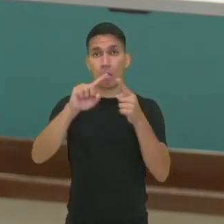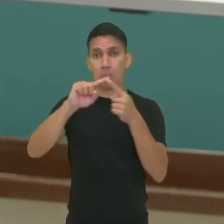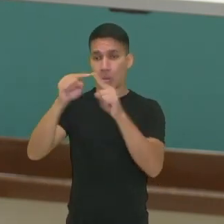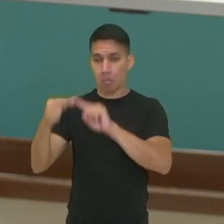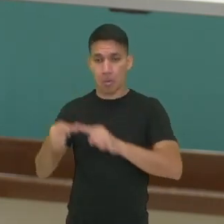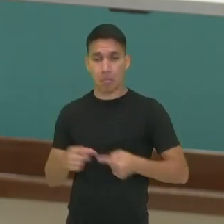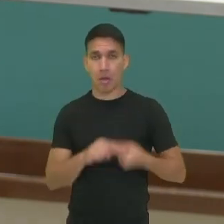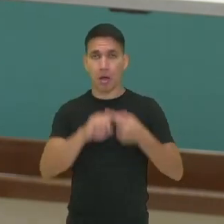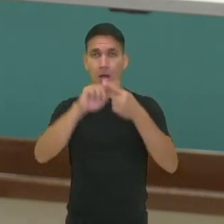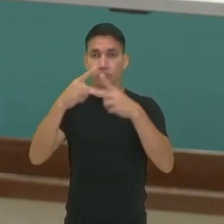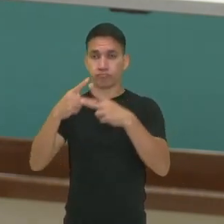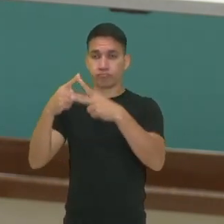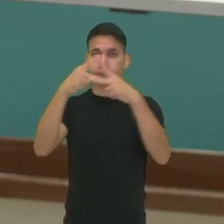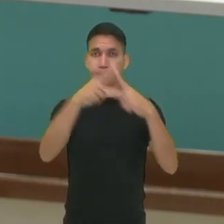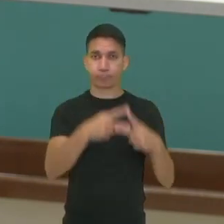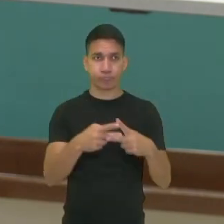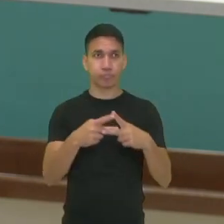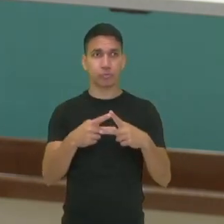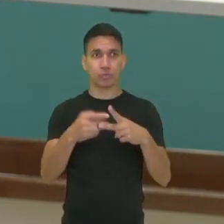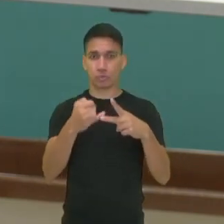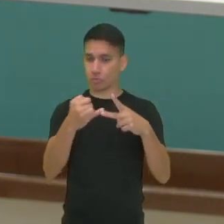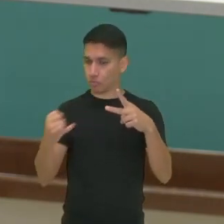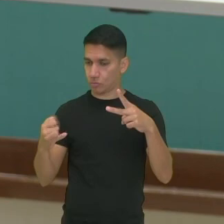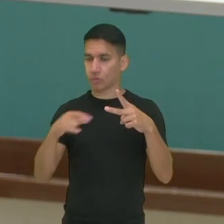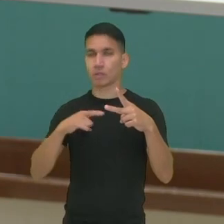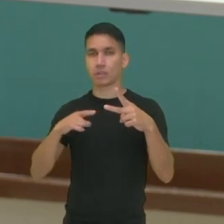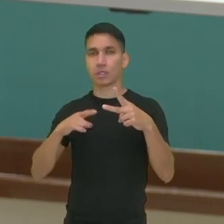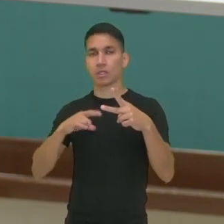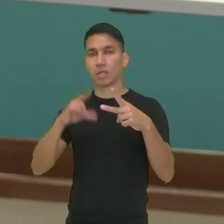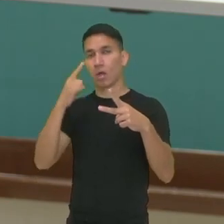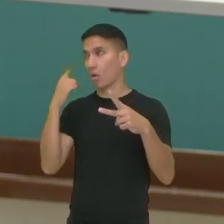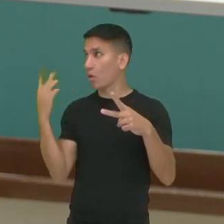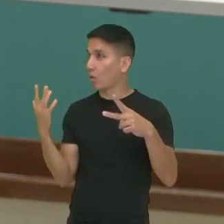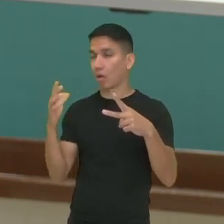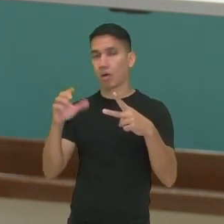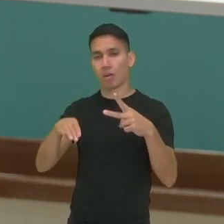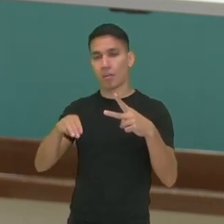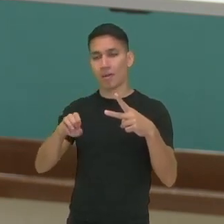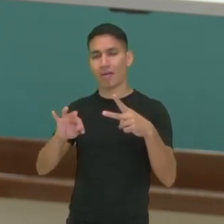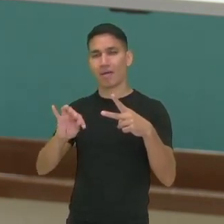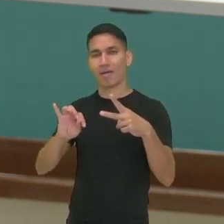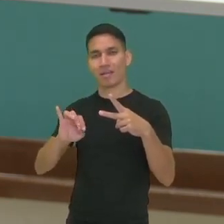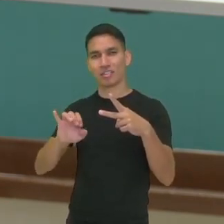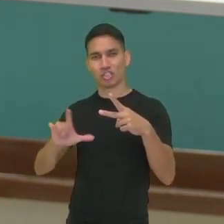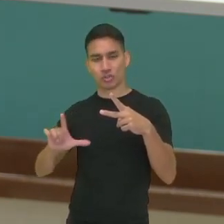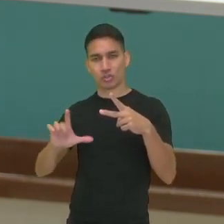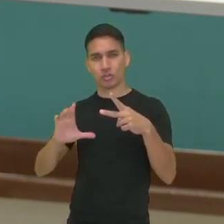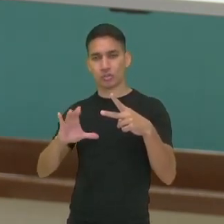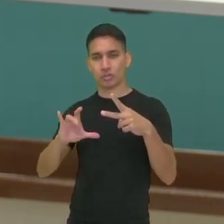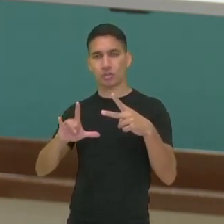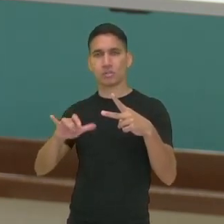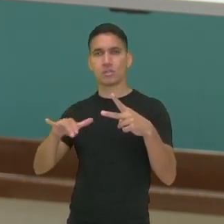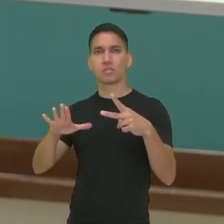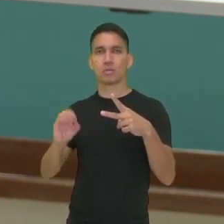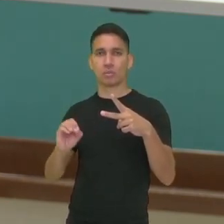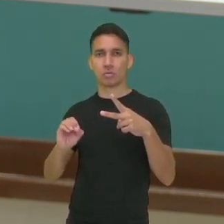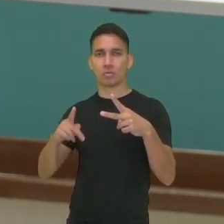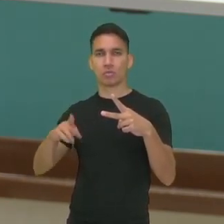ciclopropano com um radicalzinho, né? O metilciclopropano, aqui nós temos